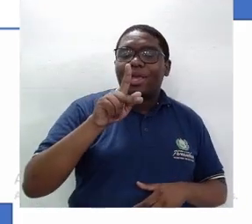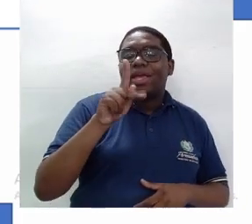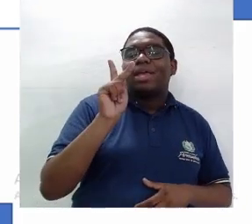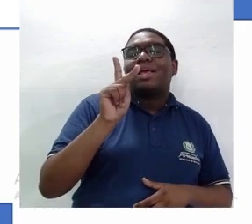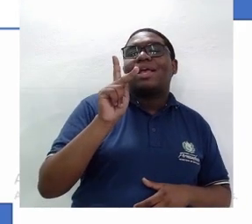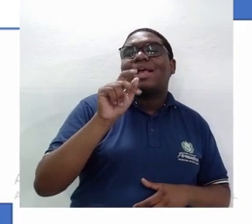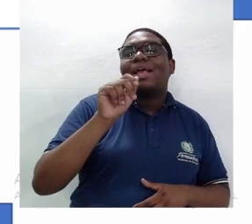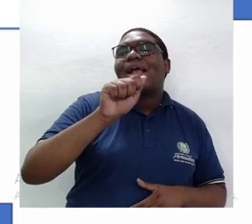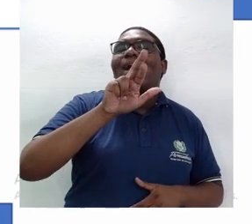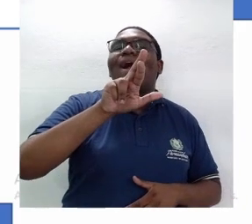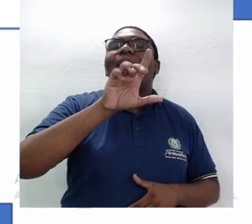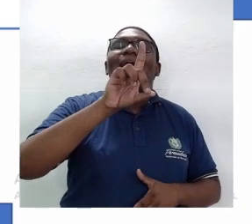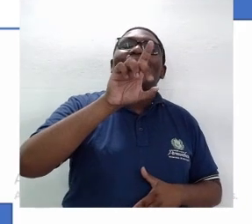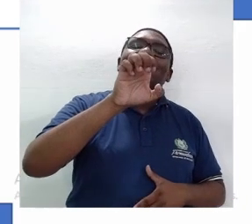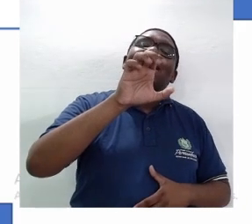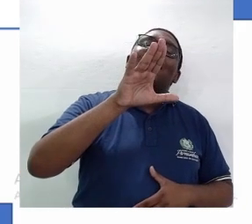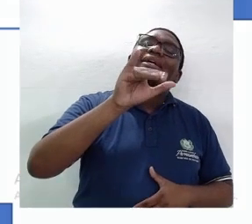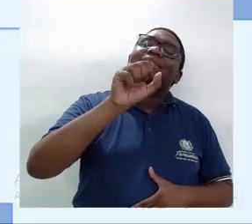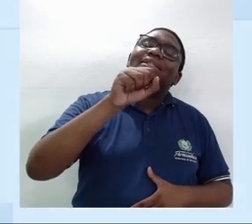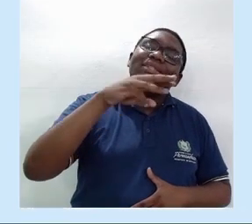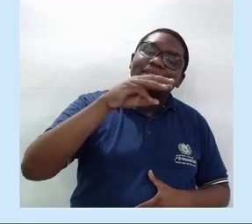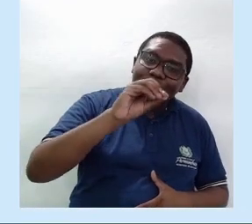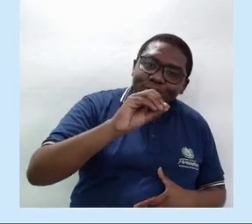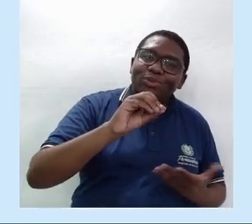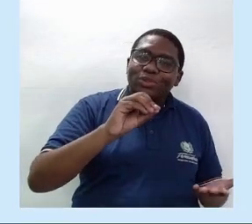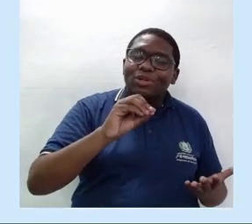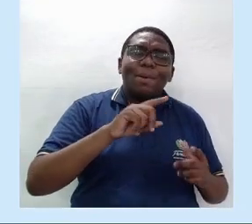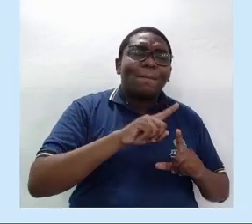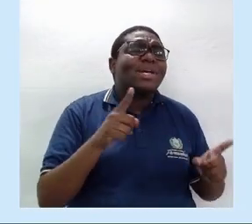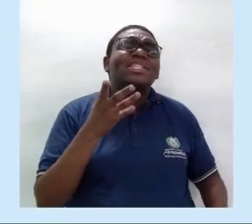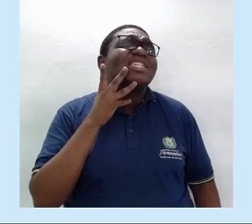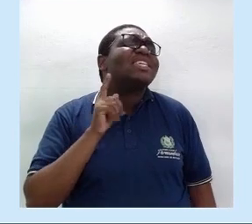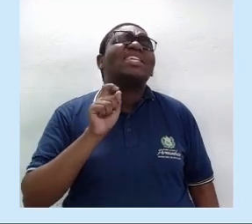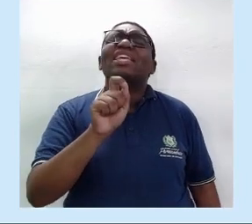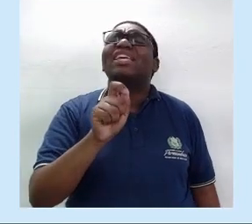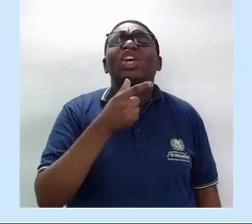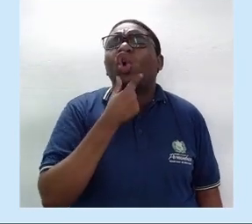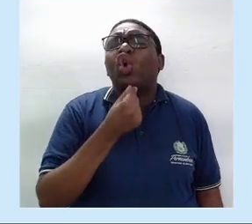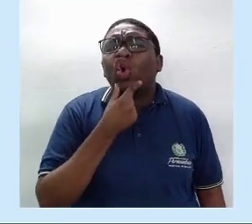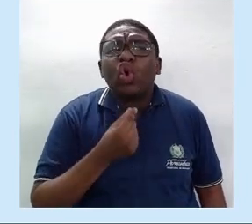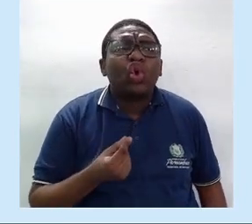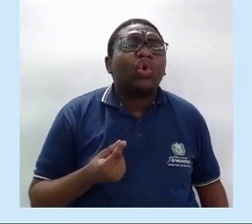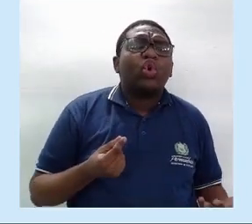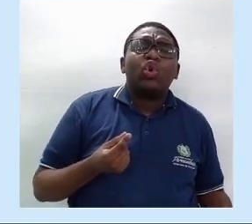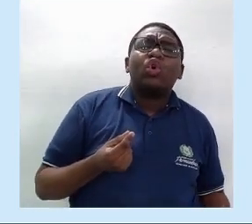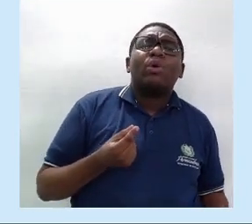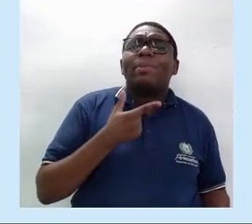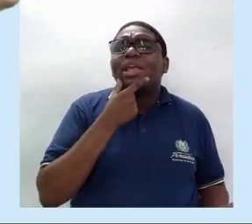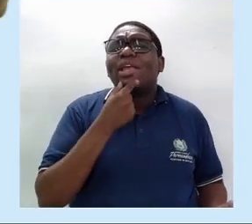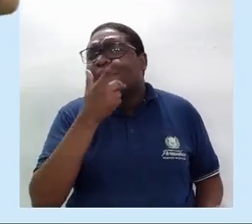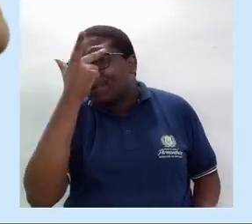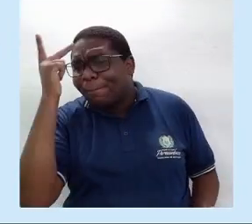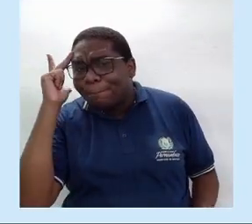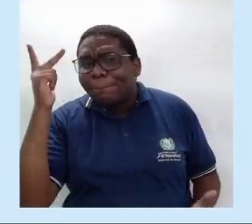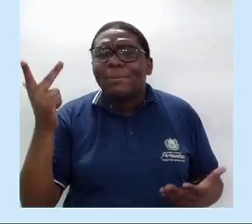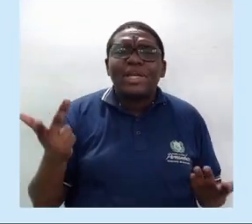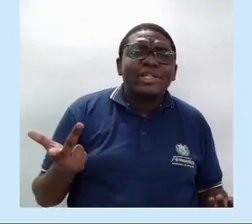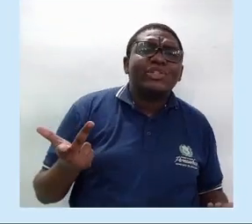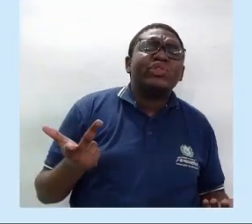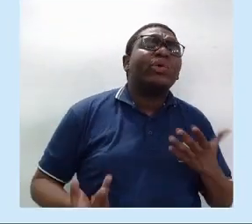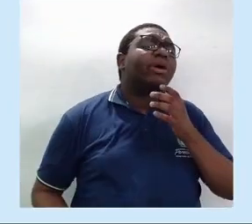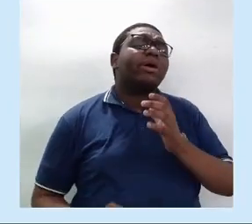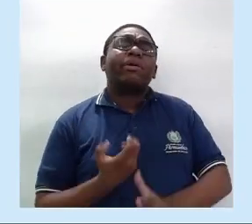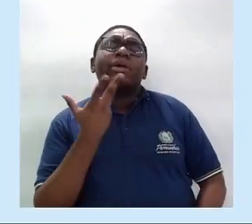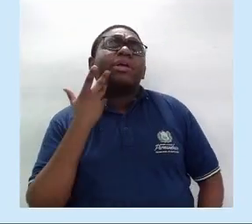Allan Kardec. Vejam só, mas quem é esse Allan Kardec? Quem é este homem? Quem é esta personalidade? Quem é este